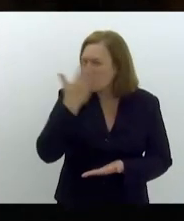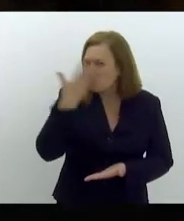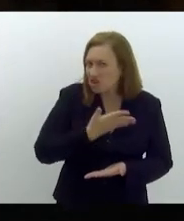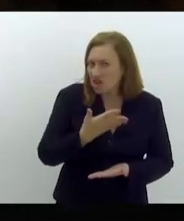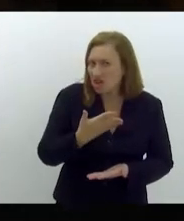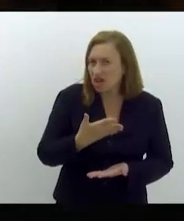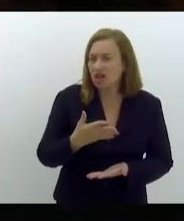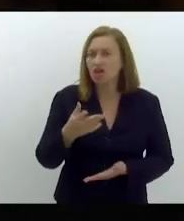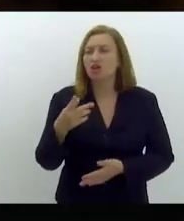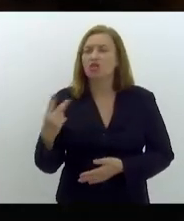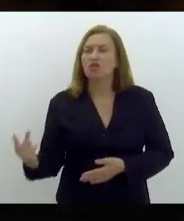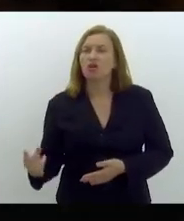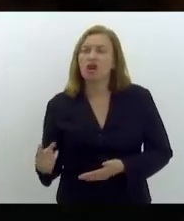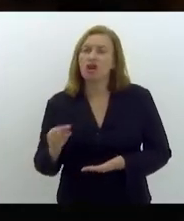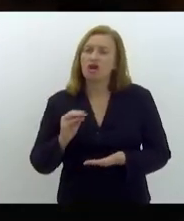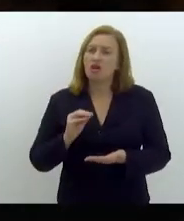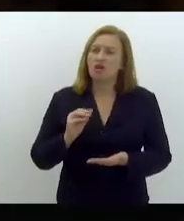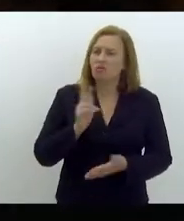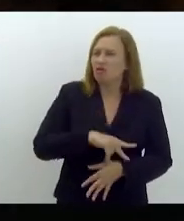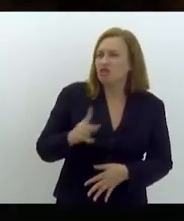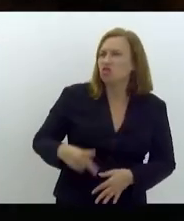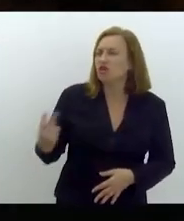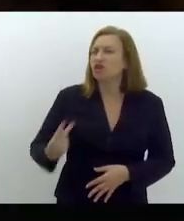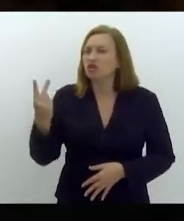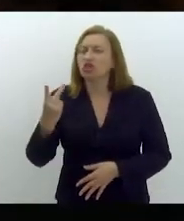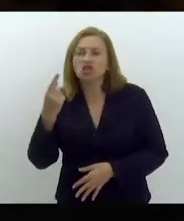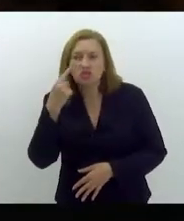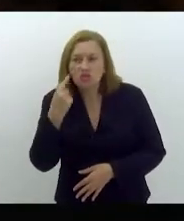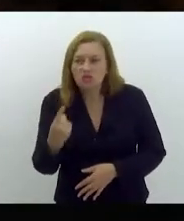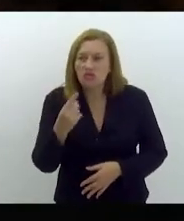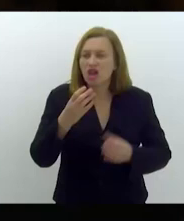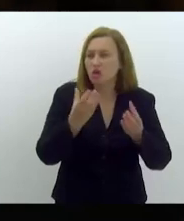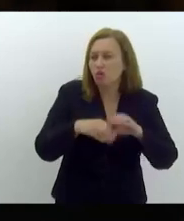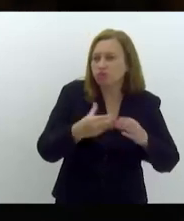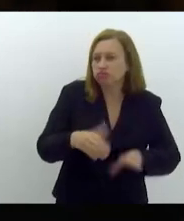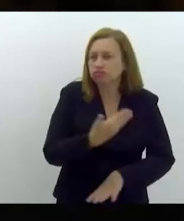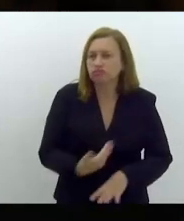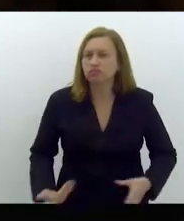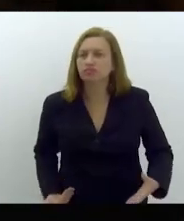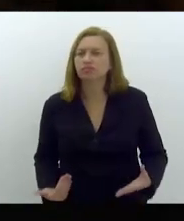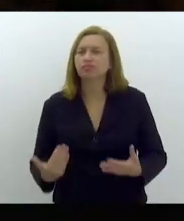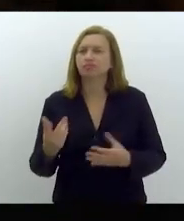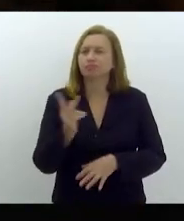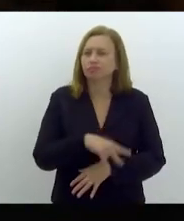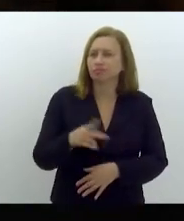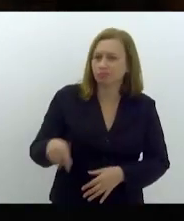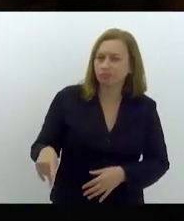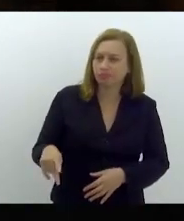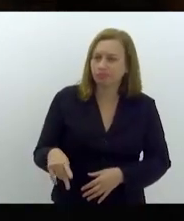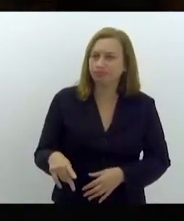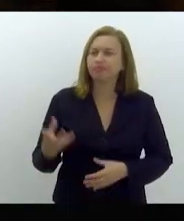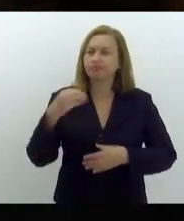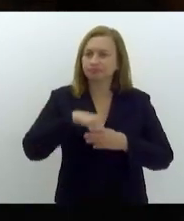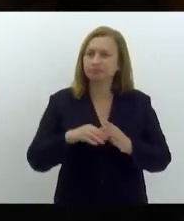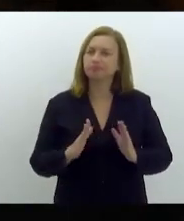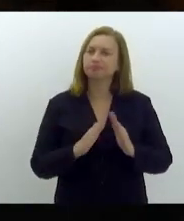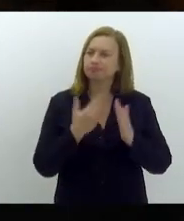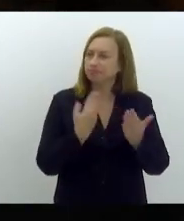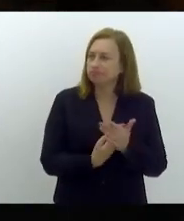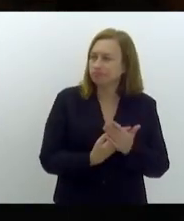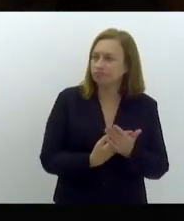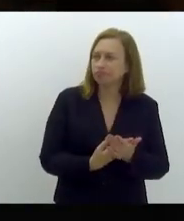nossos professores valorizados a gente não vê concurso público para professor estabelecer professores dentro das escolas